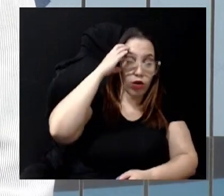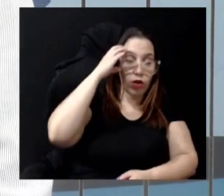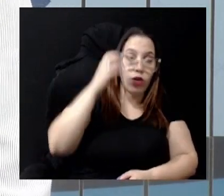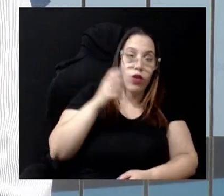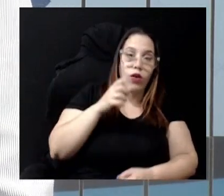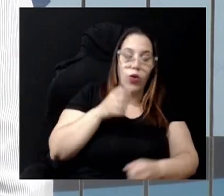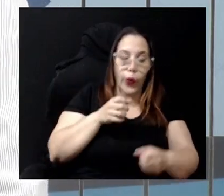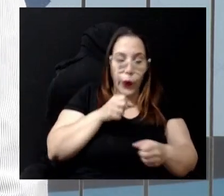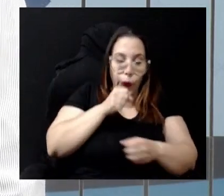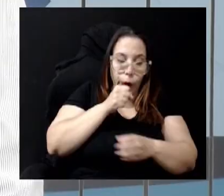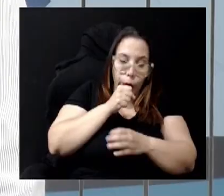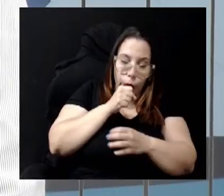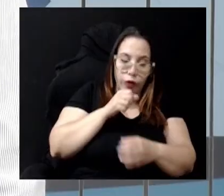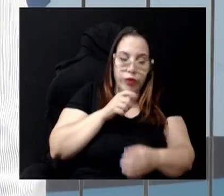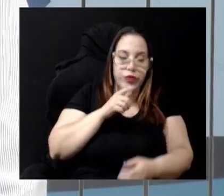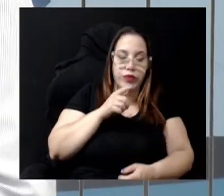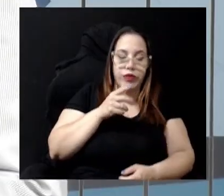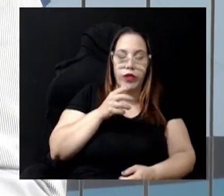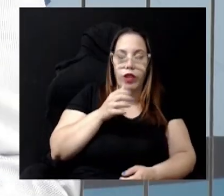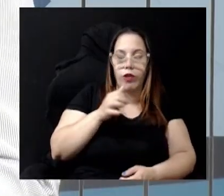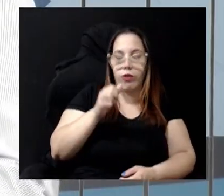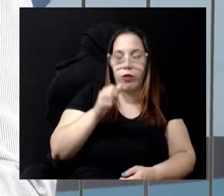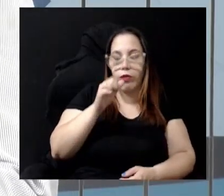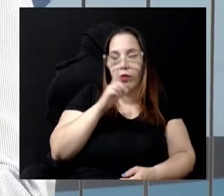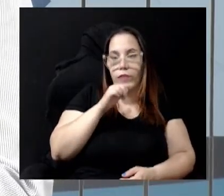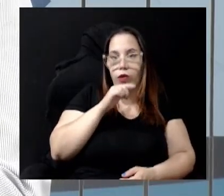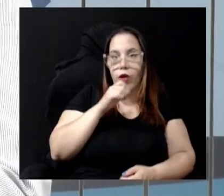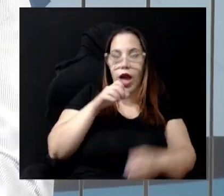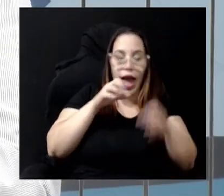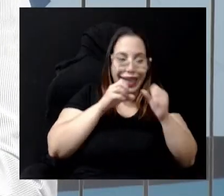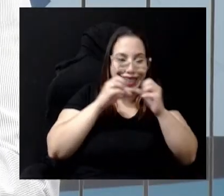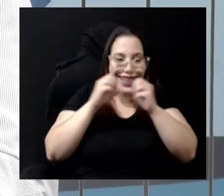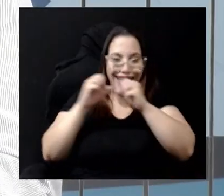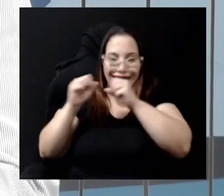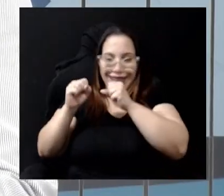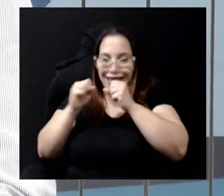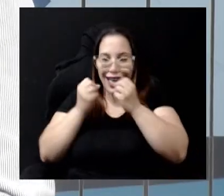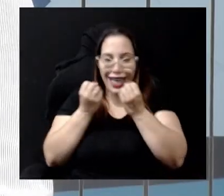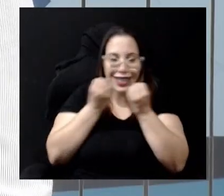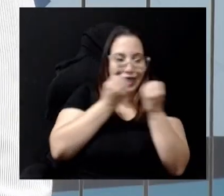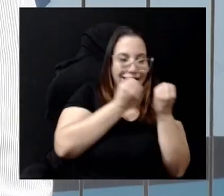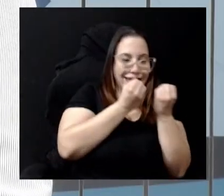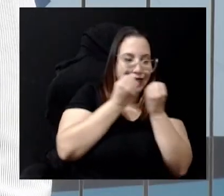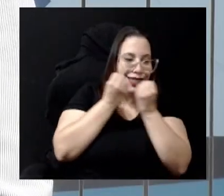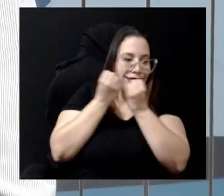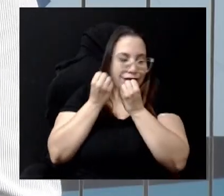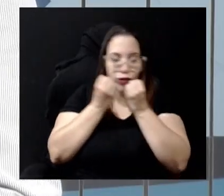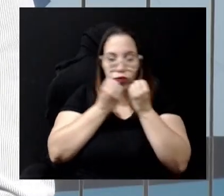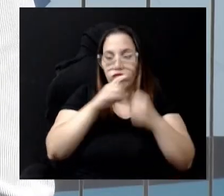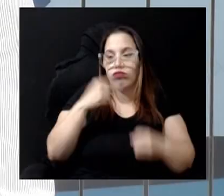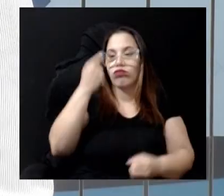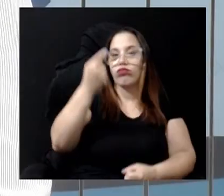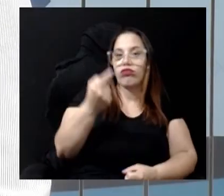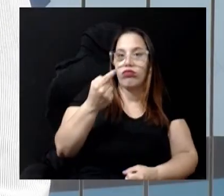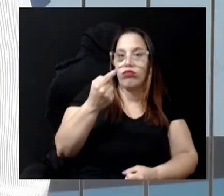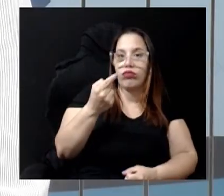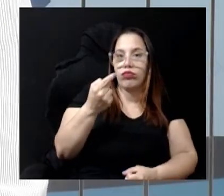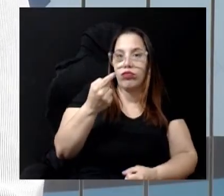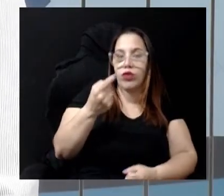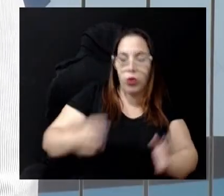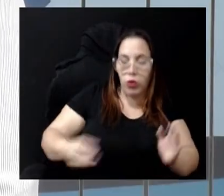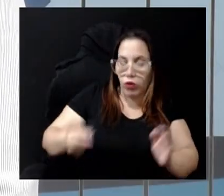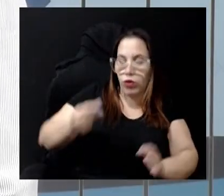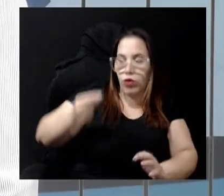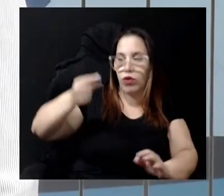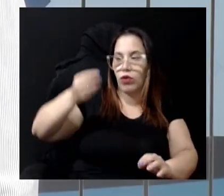filho, de repente come um milho verde. O que acontece numa situação como essa? De outro lado, tem alguém que está aumentando o seu faturamento, melhorando as suas